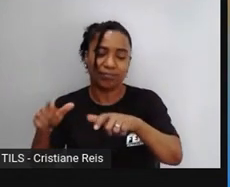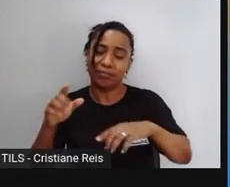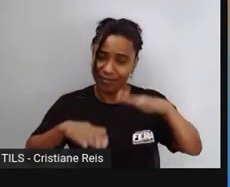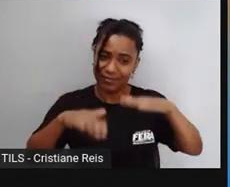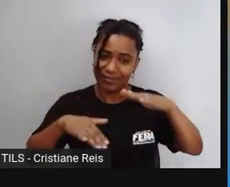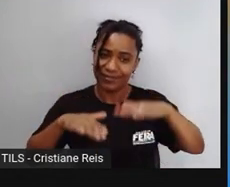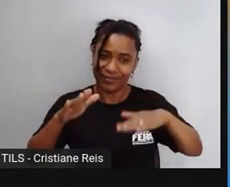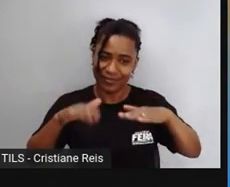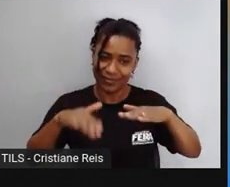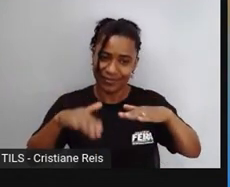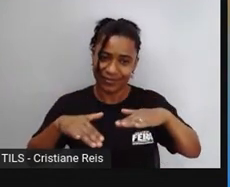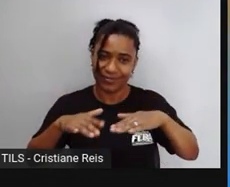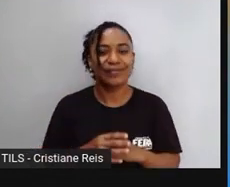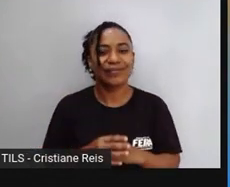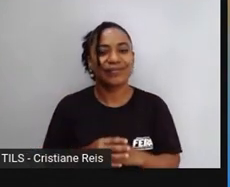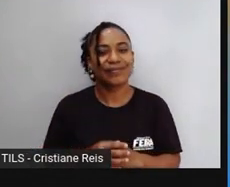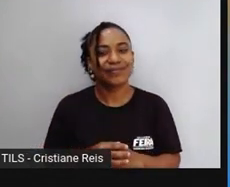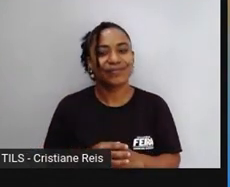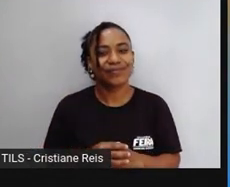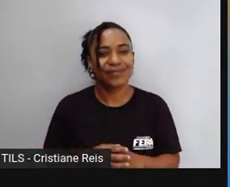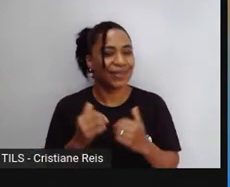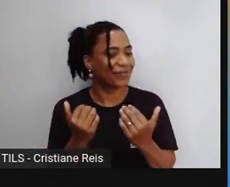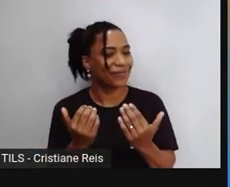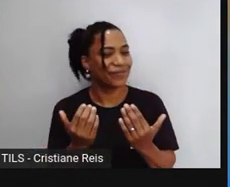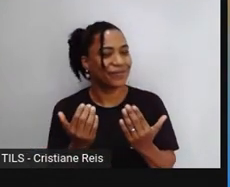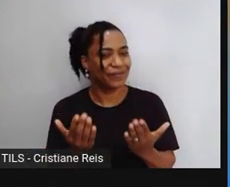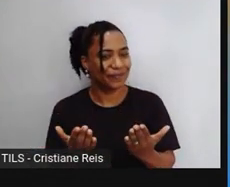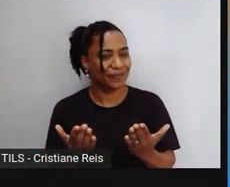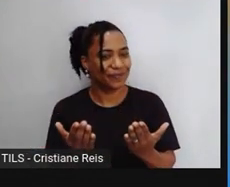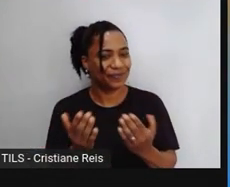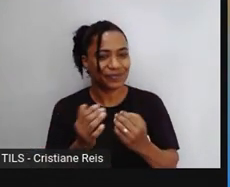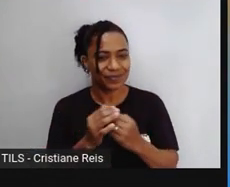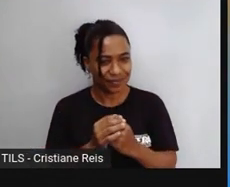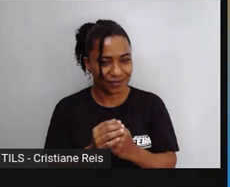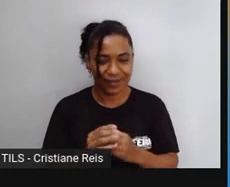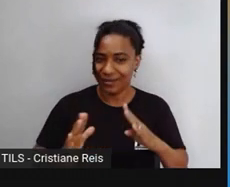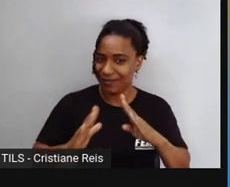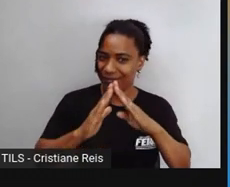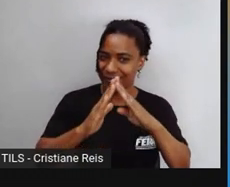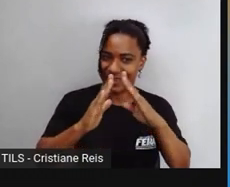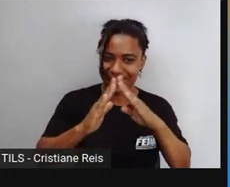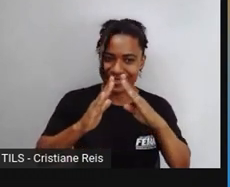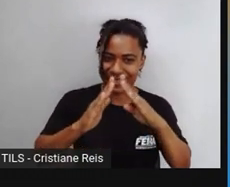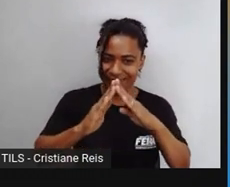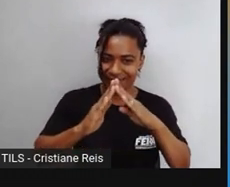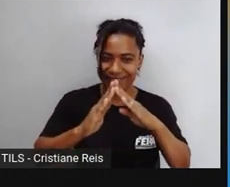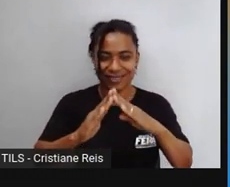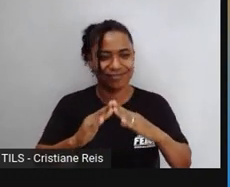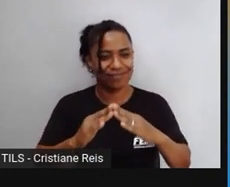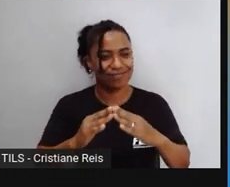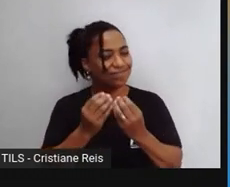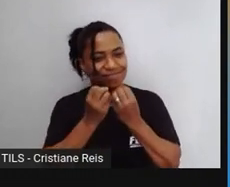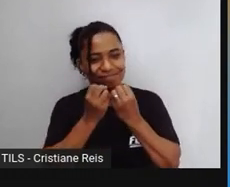Home sweet home, lar doce lar. Where do you live? Onde você mora?